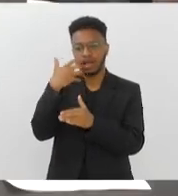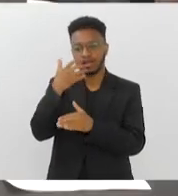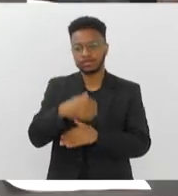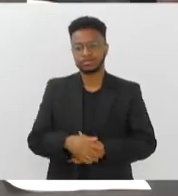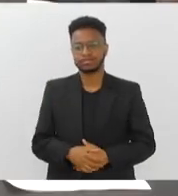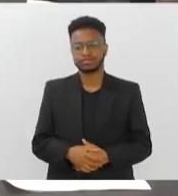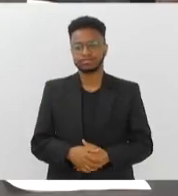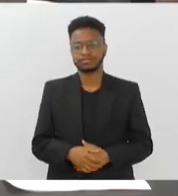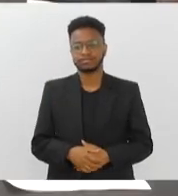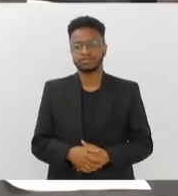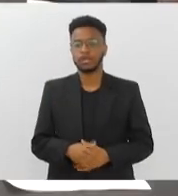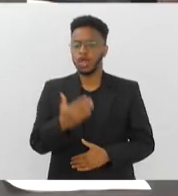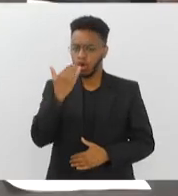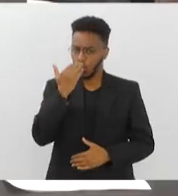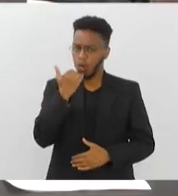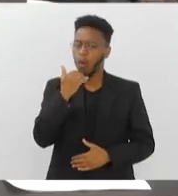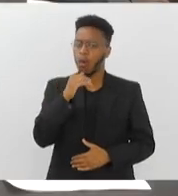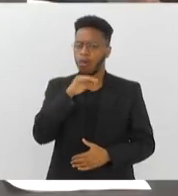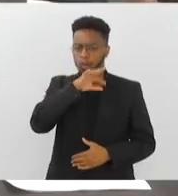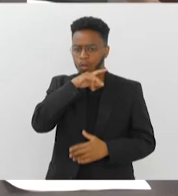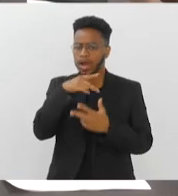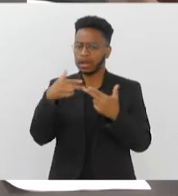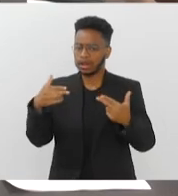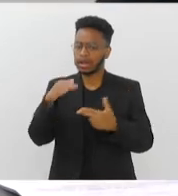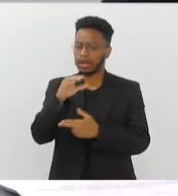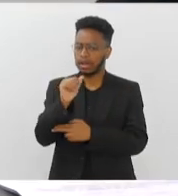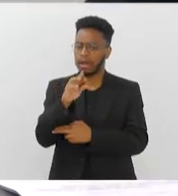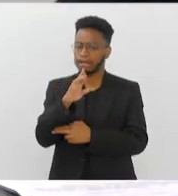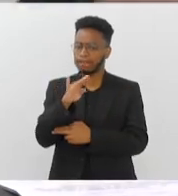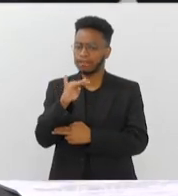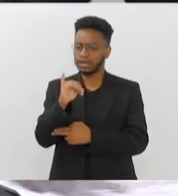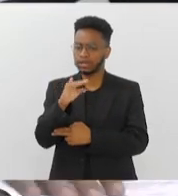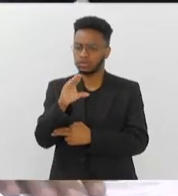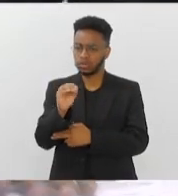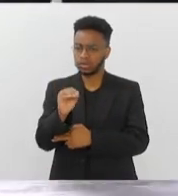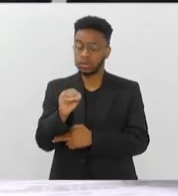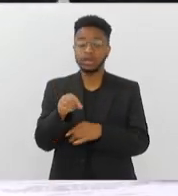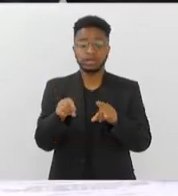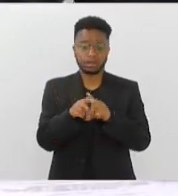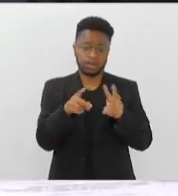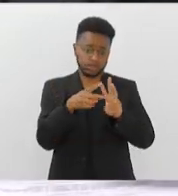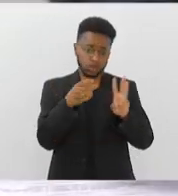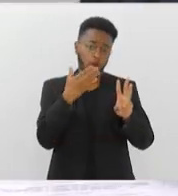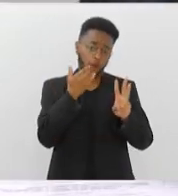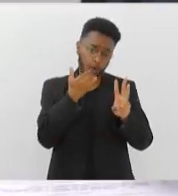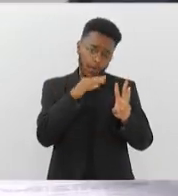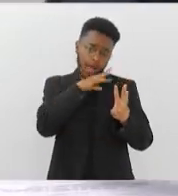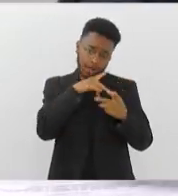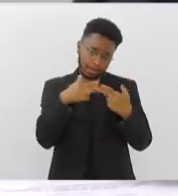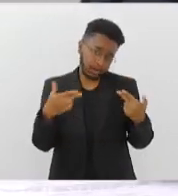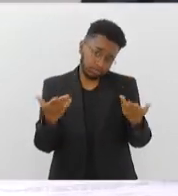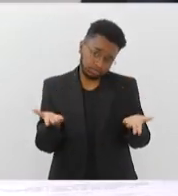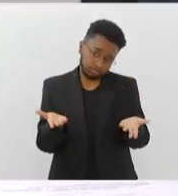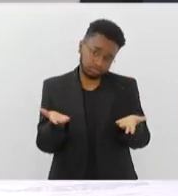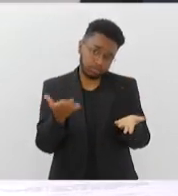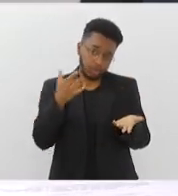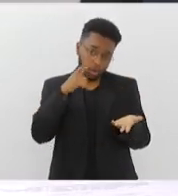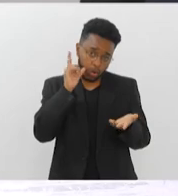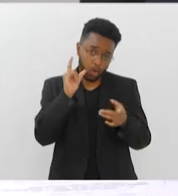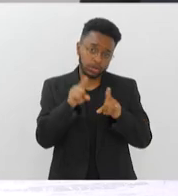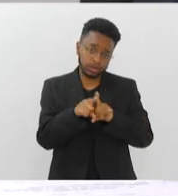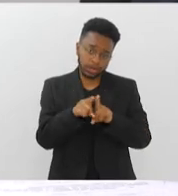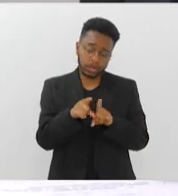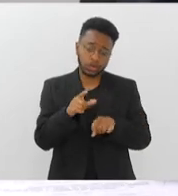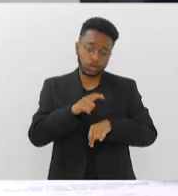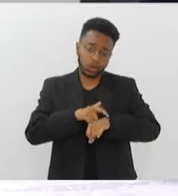E os bichinhos, come os bichinhos. Cabritinho. Os índios também comem bichinhos. Eu sei disso. Ontem mesmo, no nosso